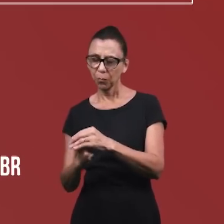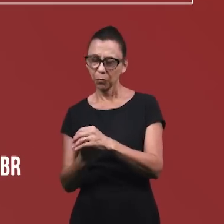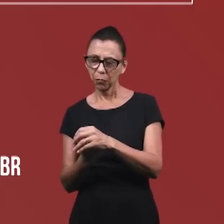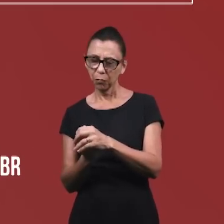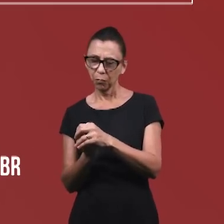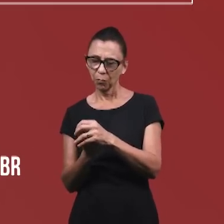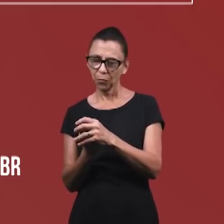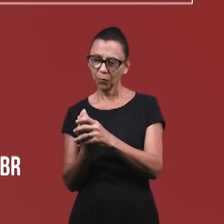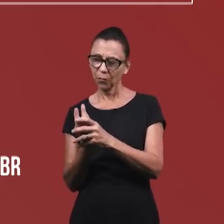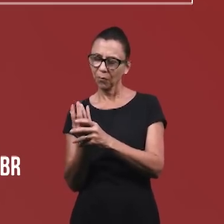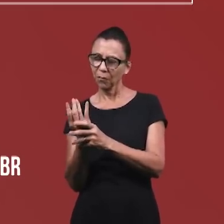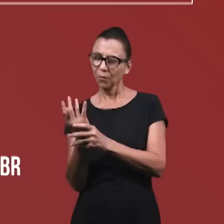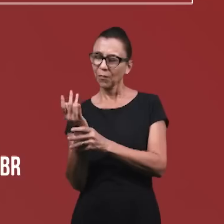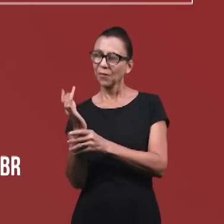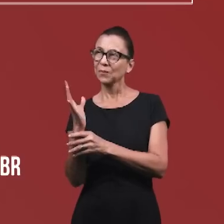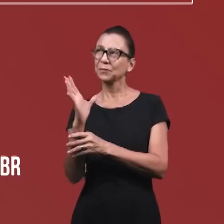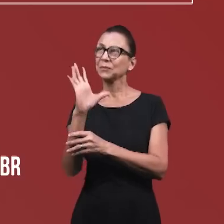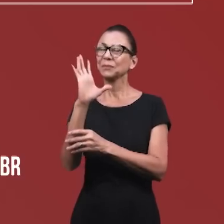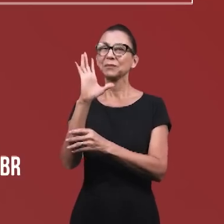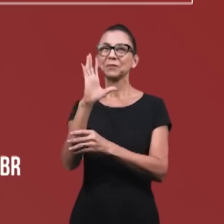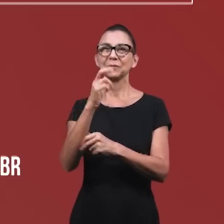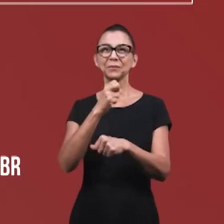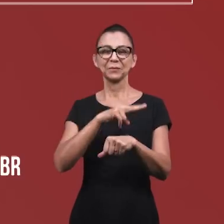em teu